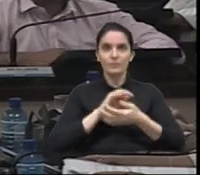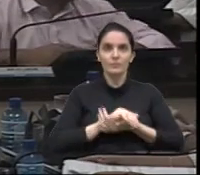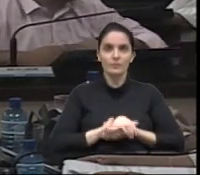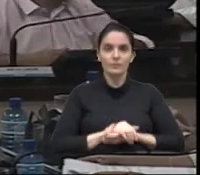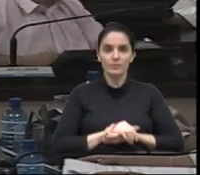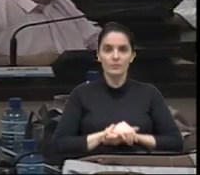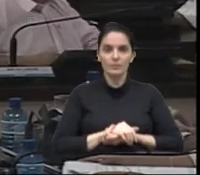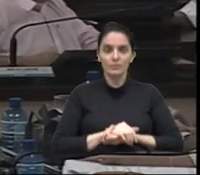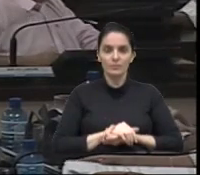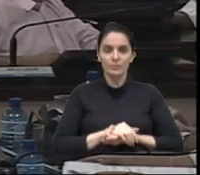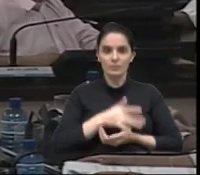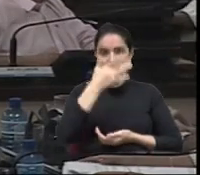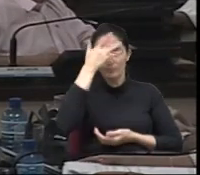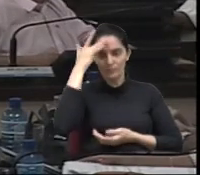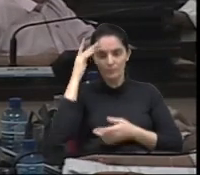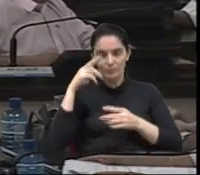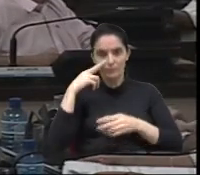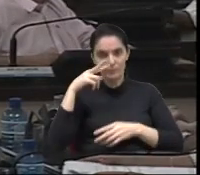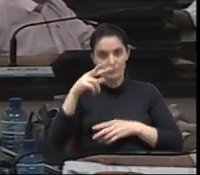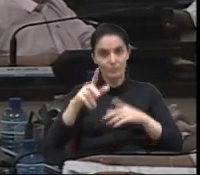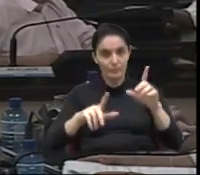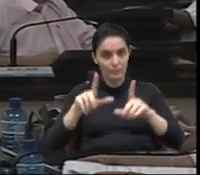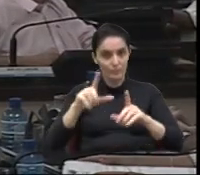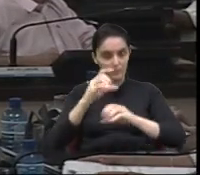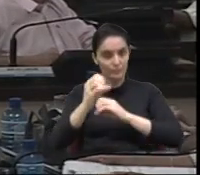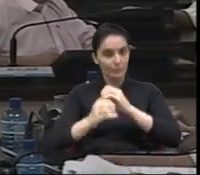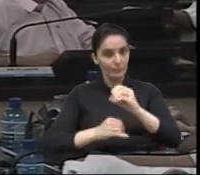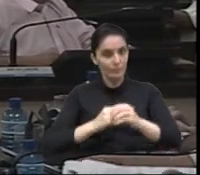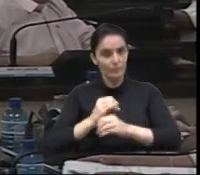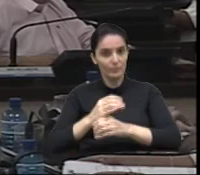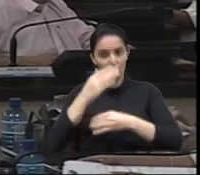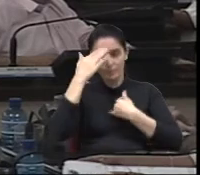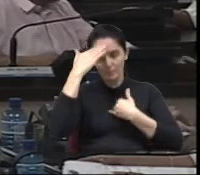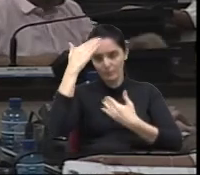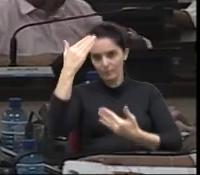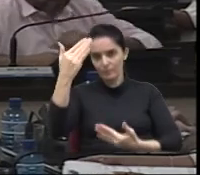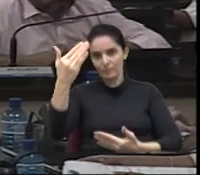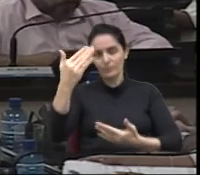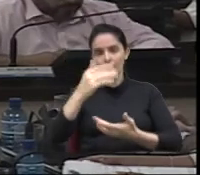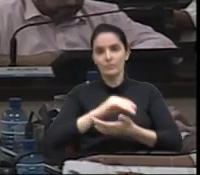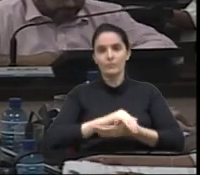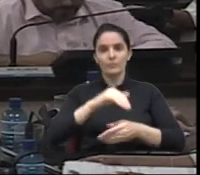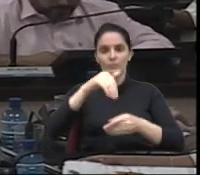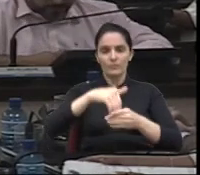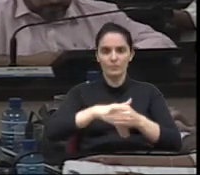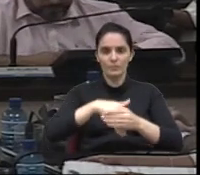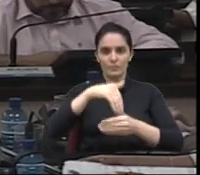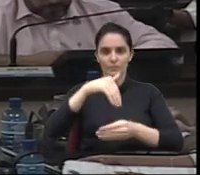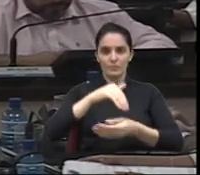que nos assiste, mais uma vez, eu queria agradecer a votação